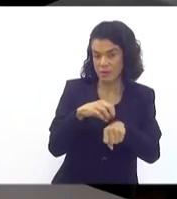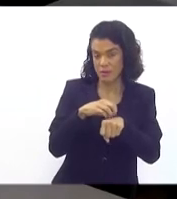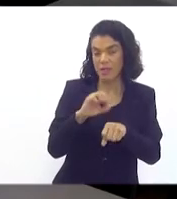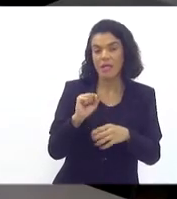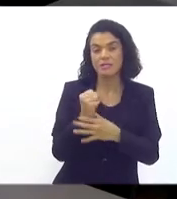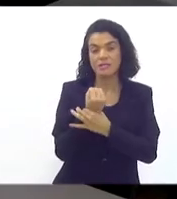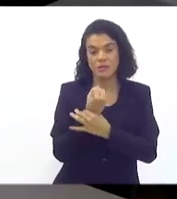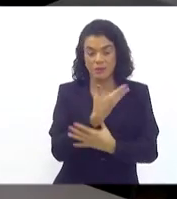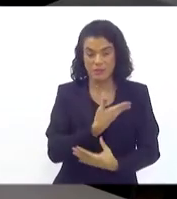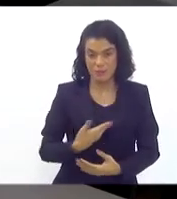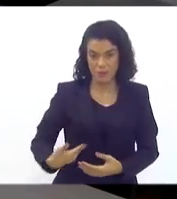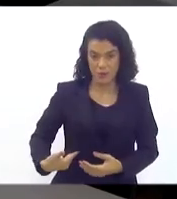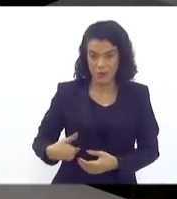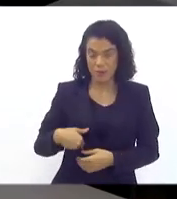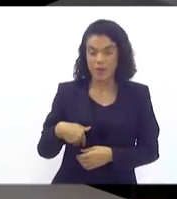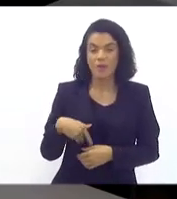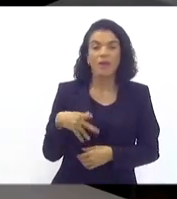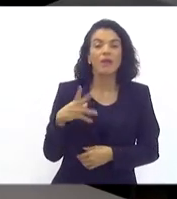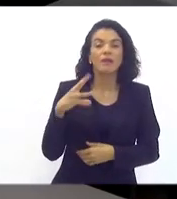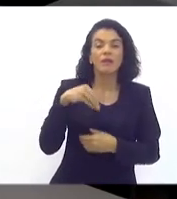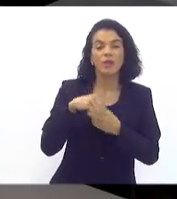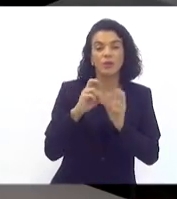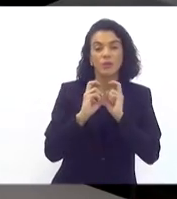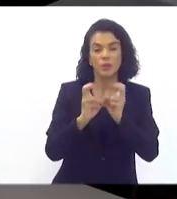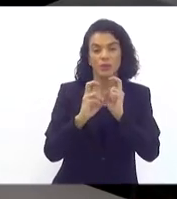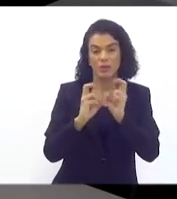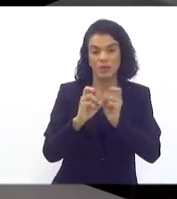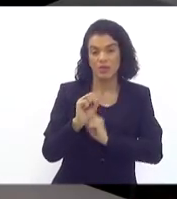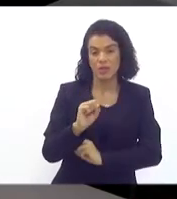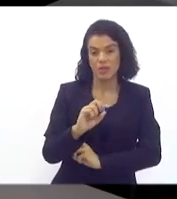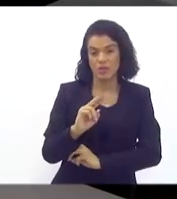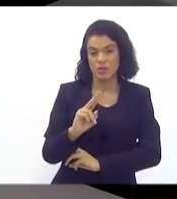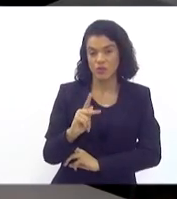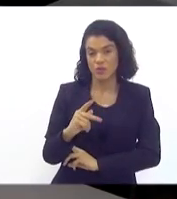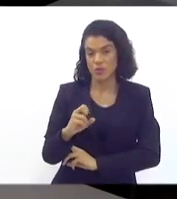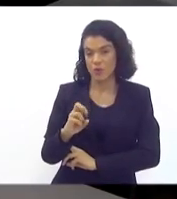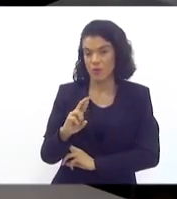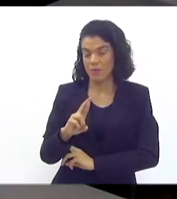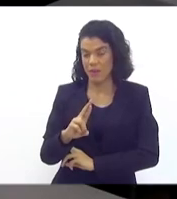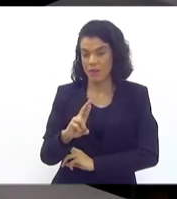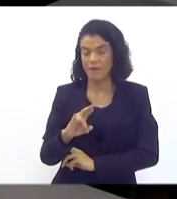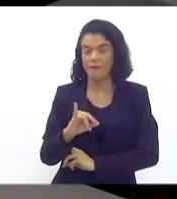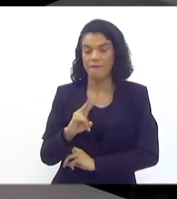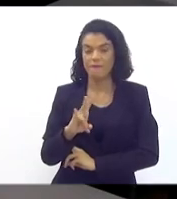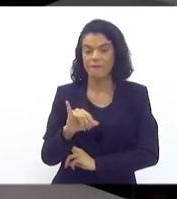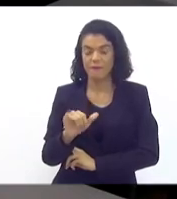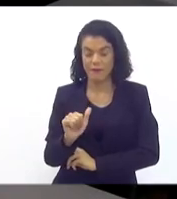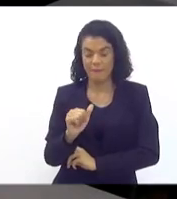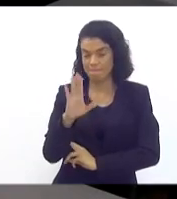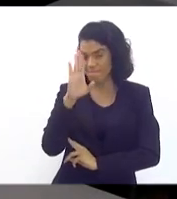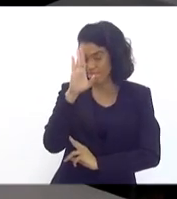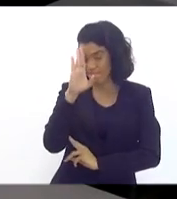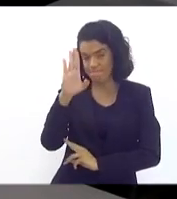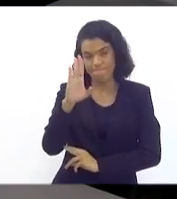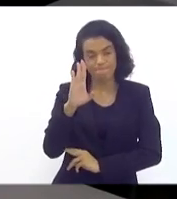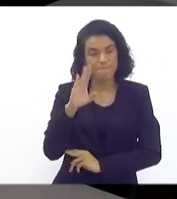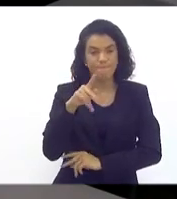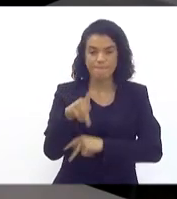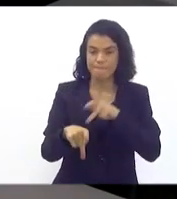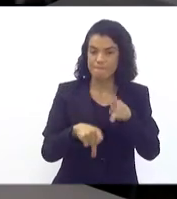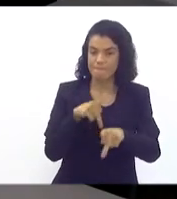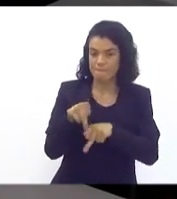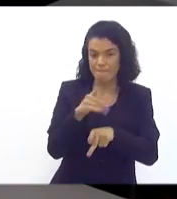da segurança pública em especial na SuperVia que é é uma questão de fundamental para a população hoje a gente sabe